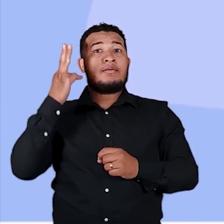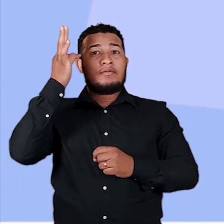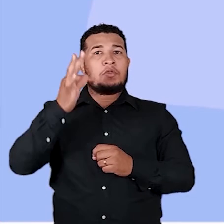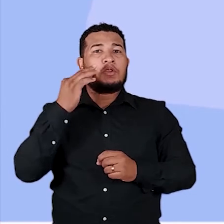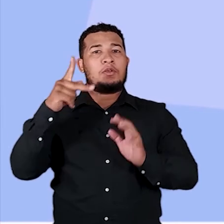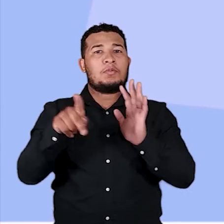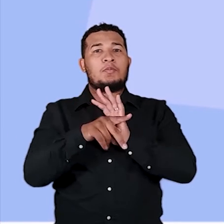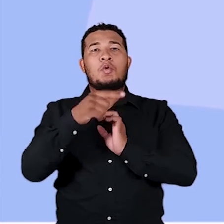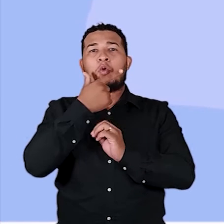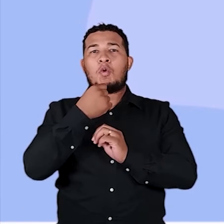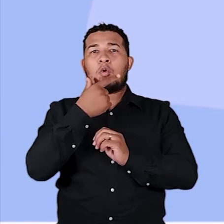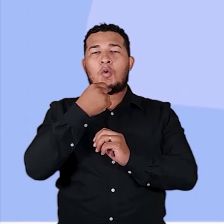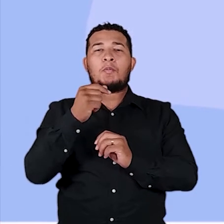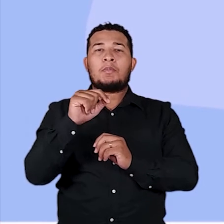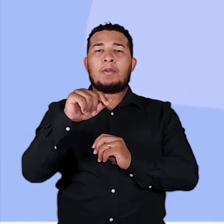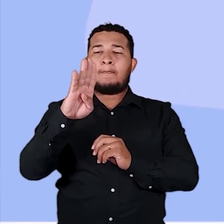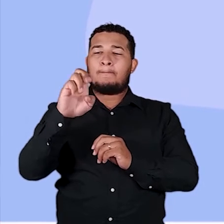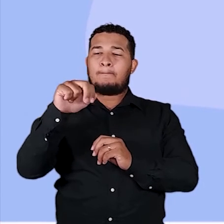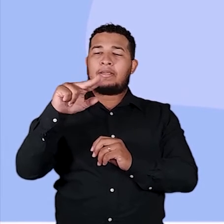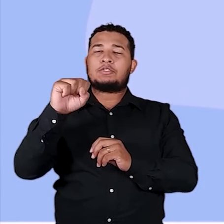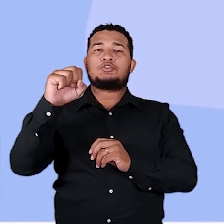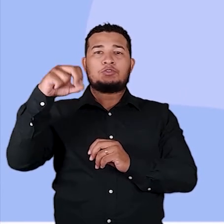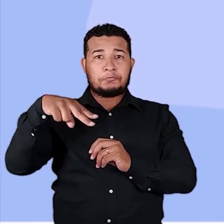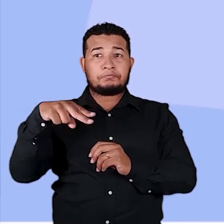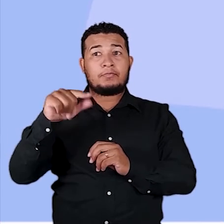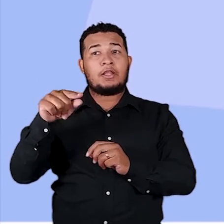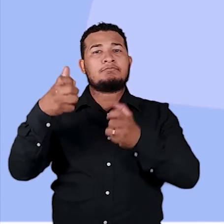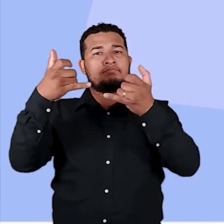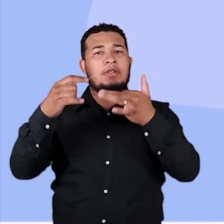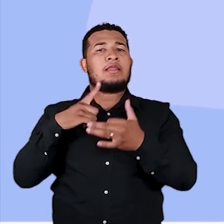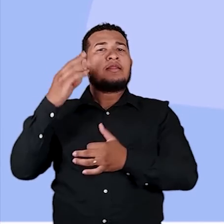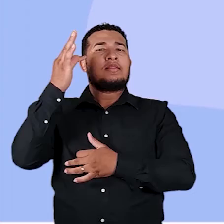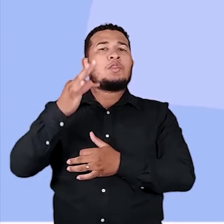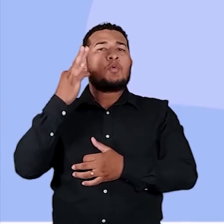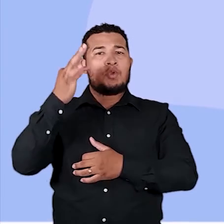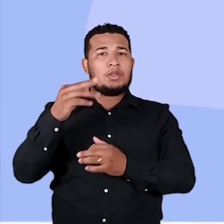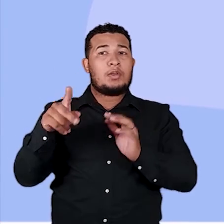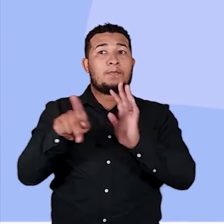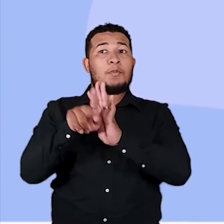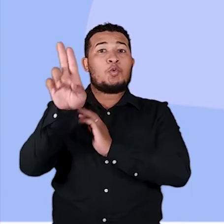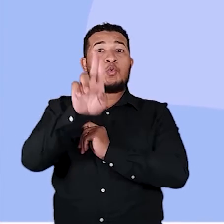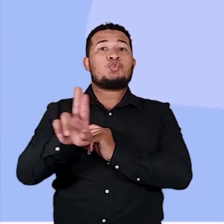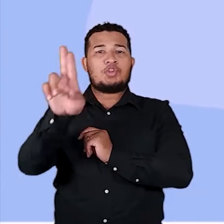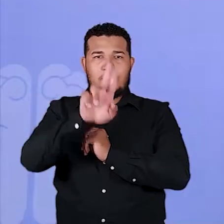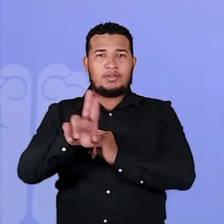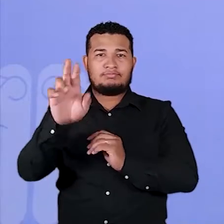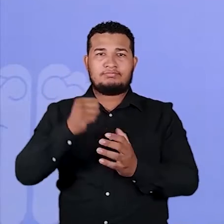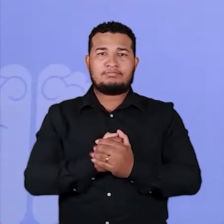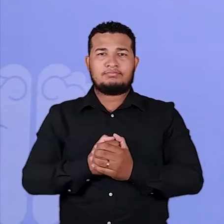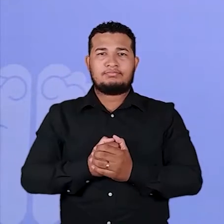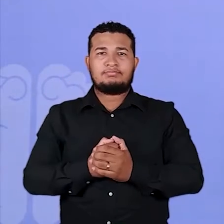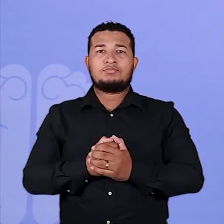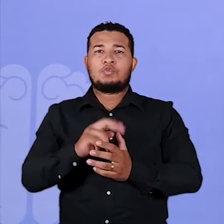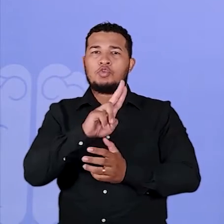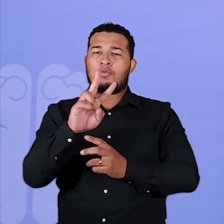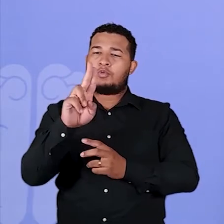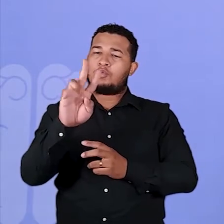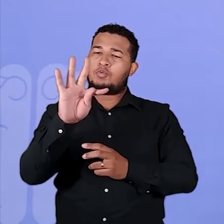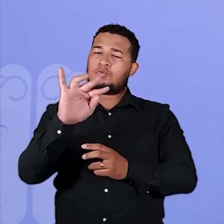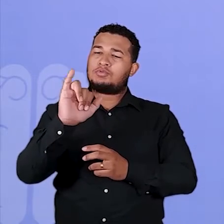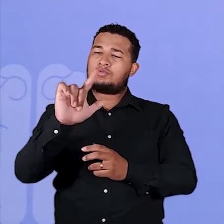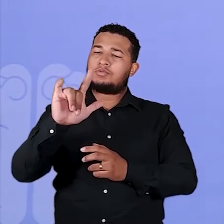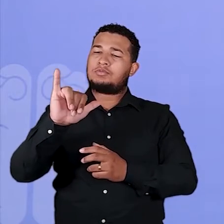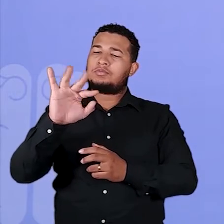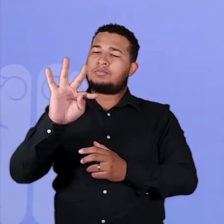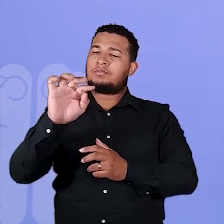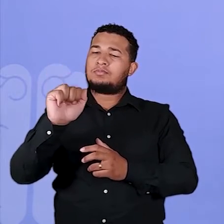de um filósofo inglês chamado Jeremy Bentham, que vai receber o nome de utilitarismo. O Jeremy Bentham, ele